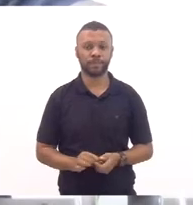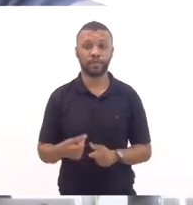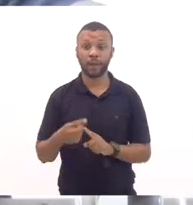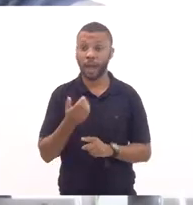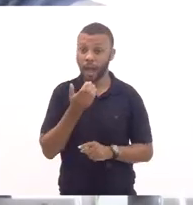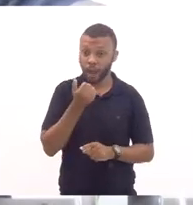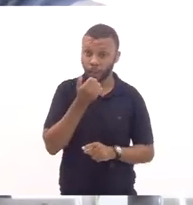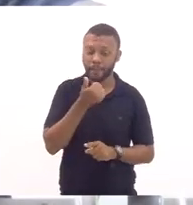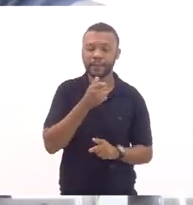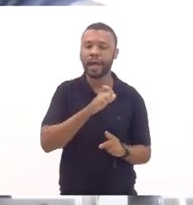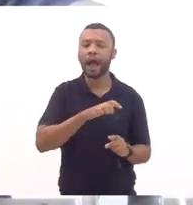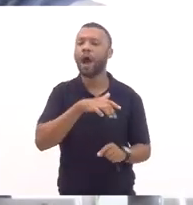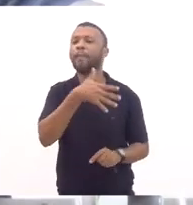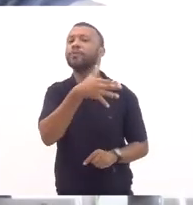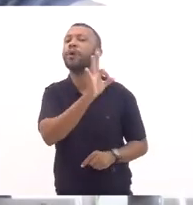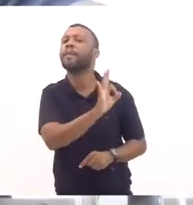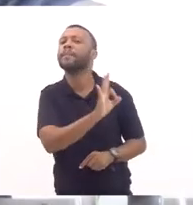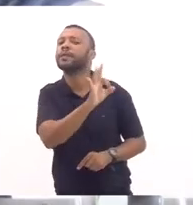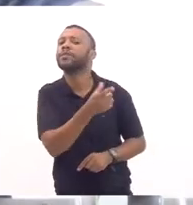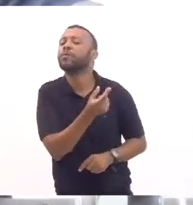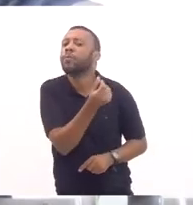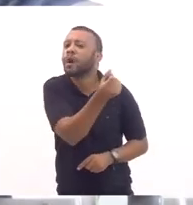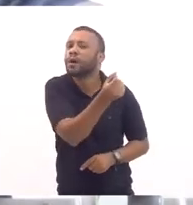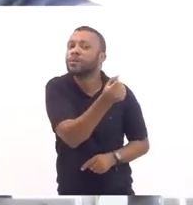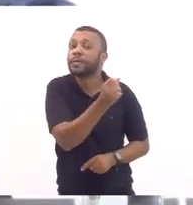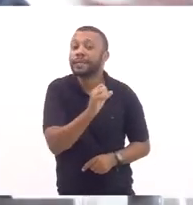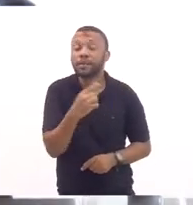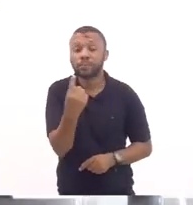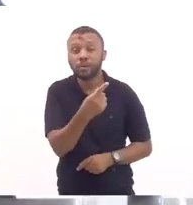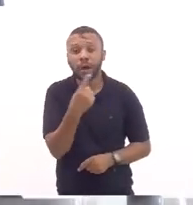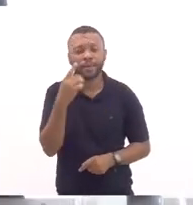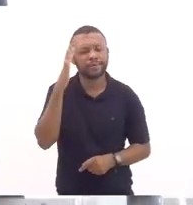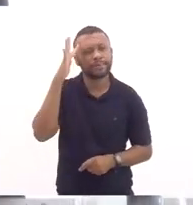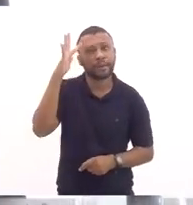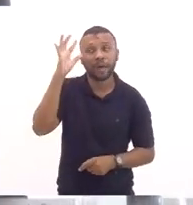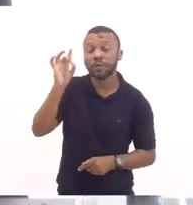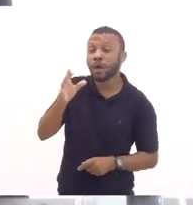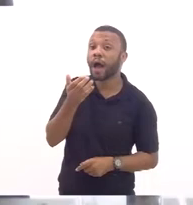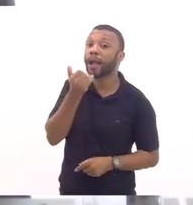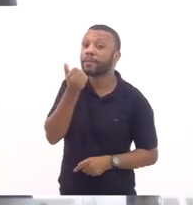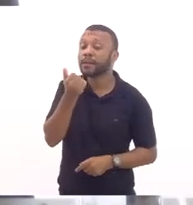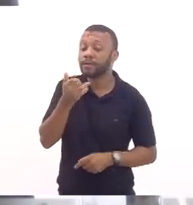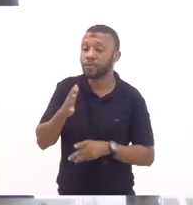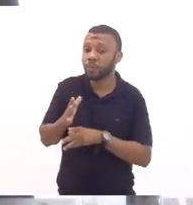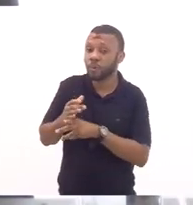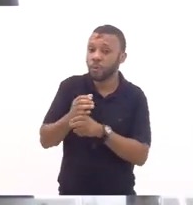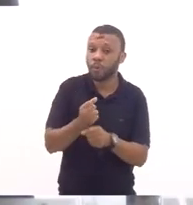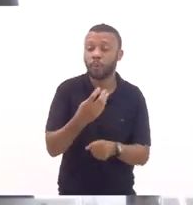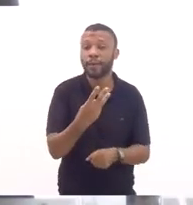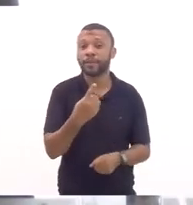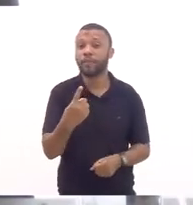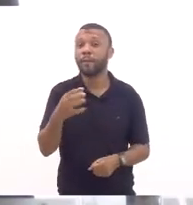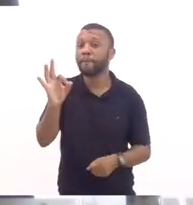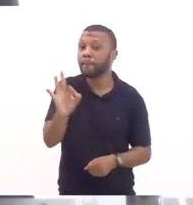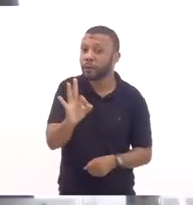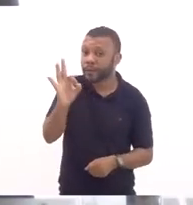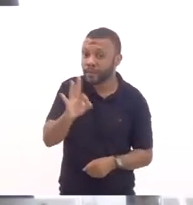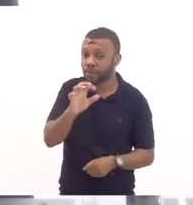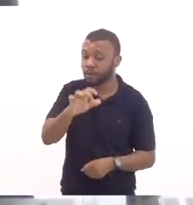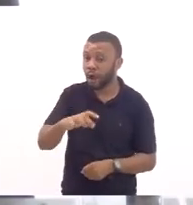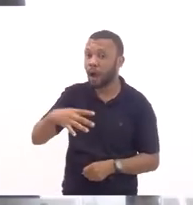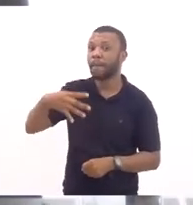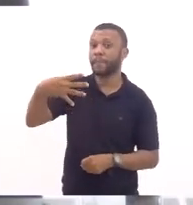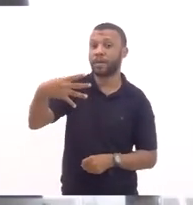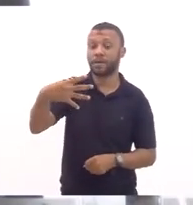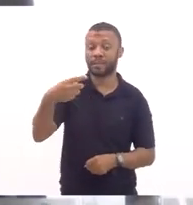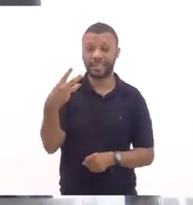comida aumentou quanto? Se não me engano, o cálculo feito pela gente, só a alimentação aumentou 41% em 3 anos.